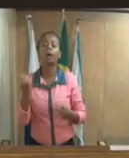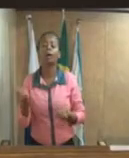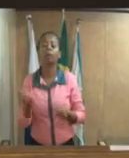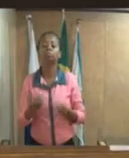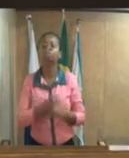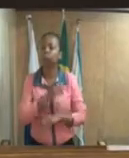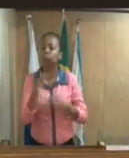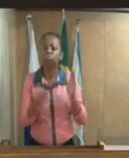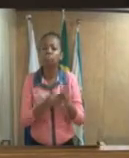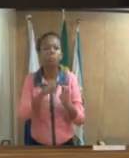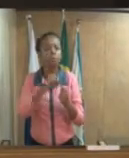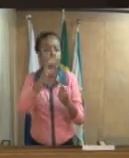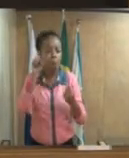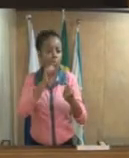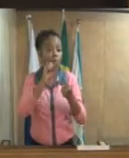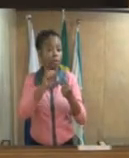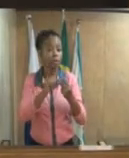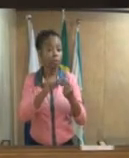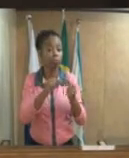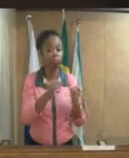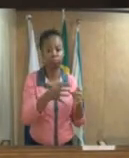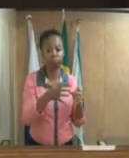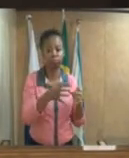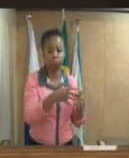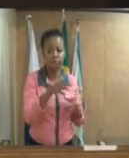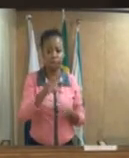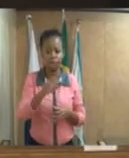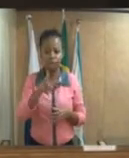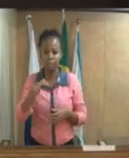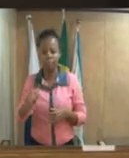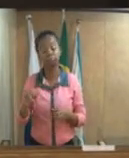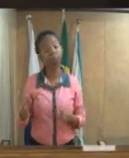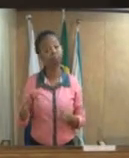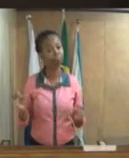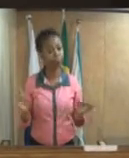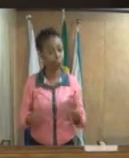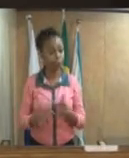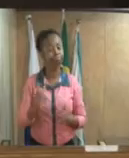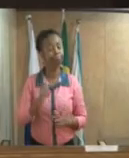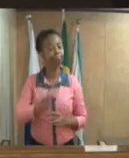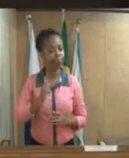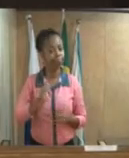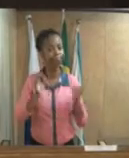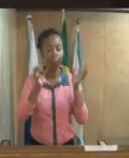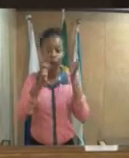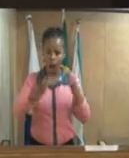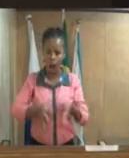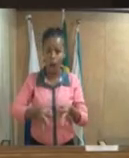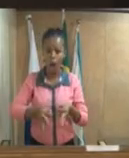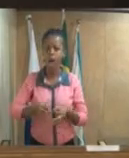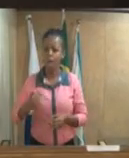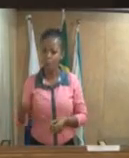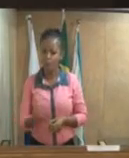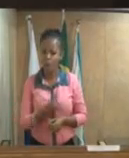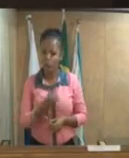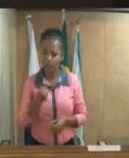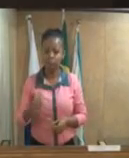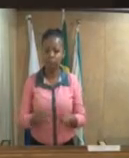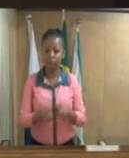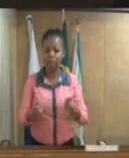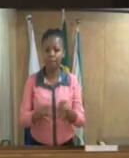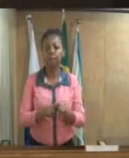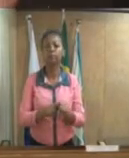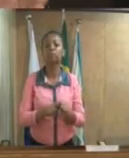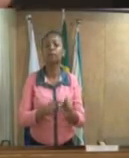cumpridos. Então, eu tenho certeza que vamos aplicar o caput do artigo